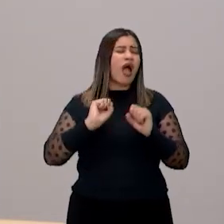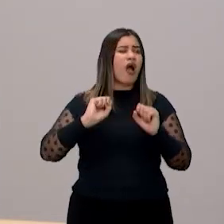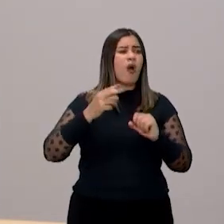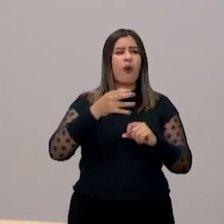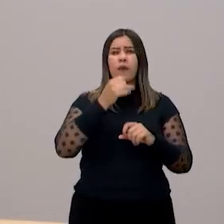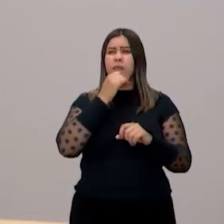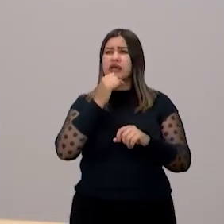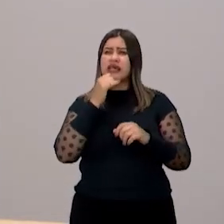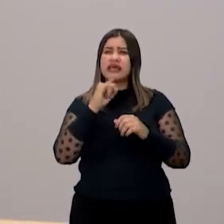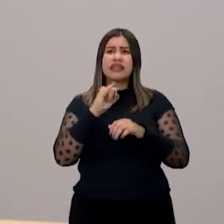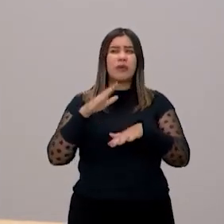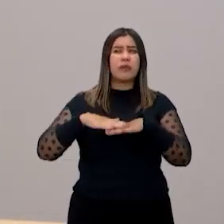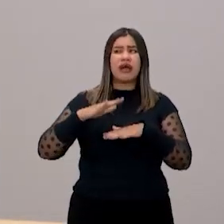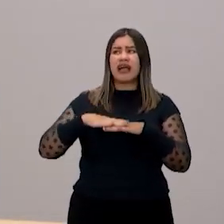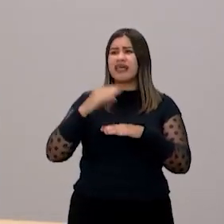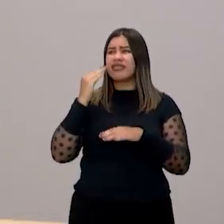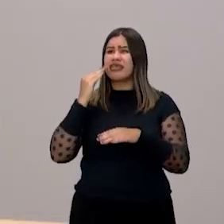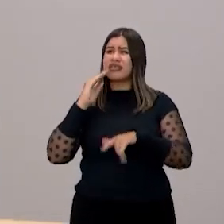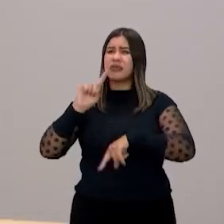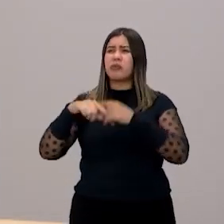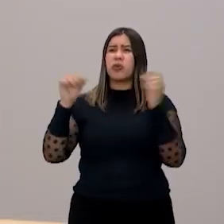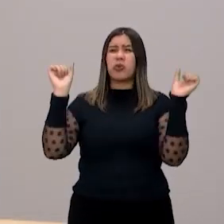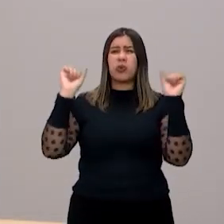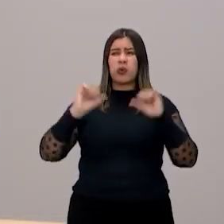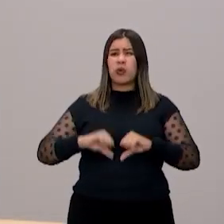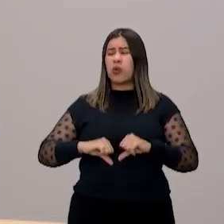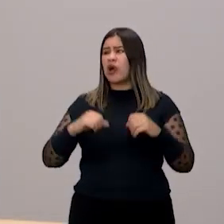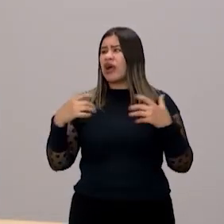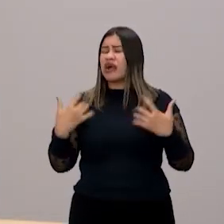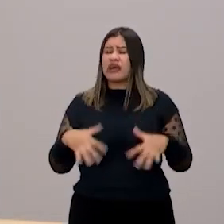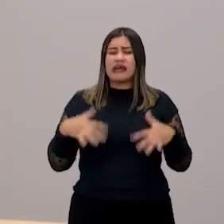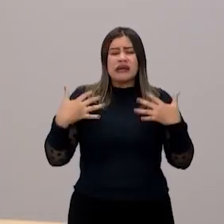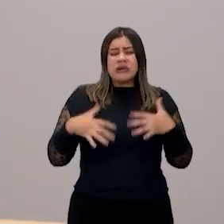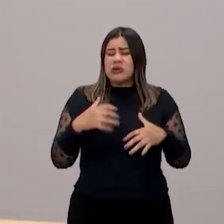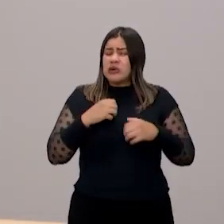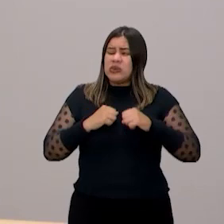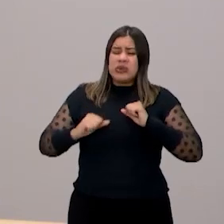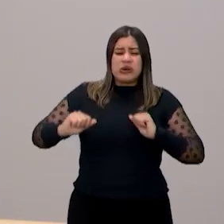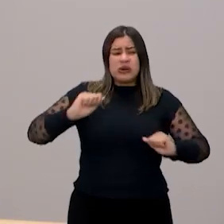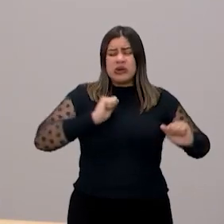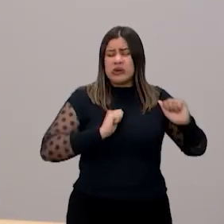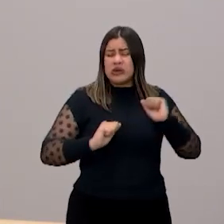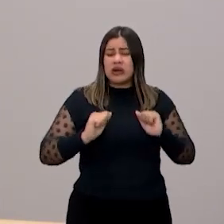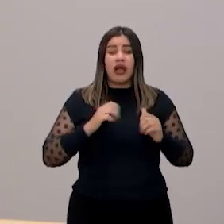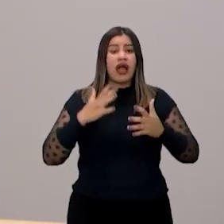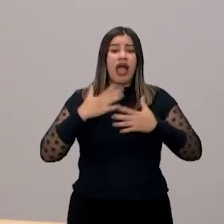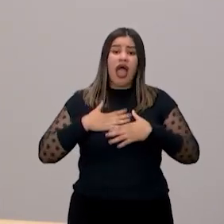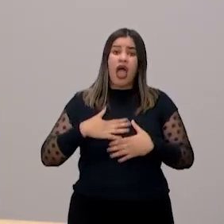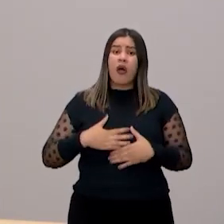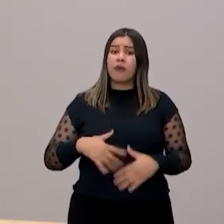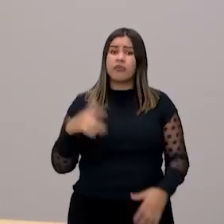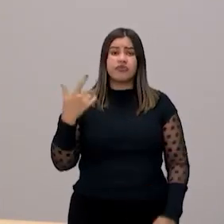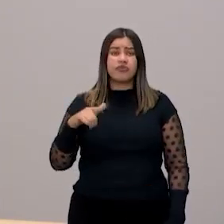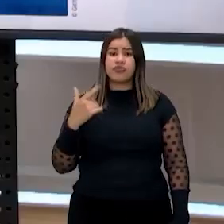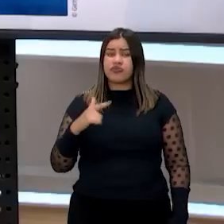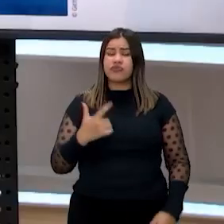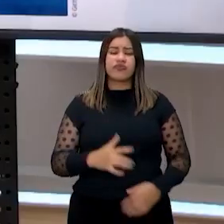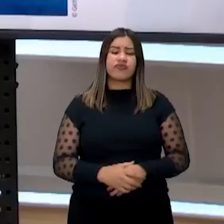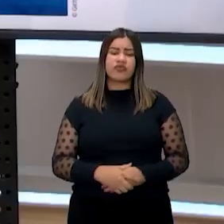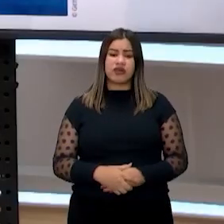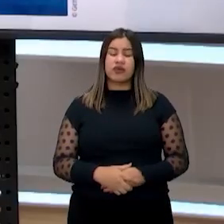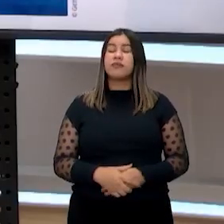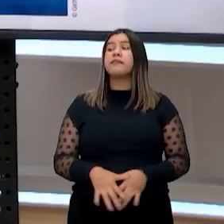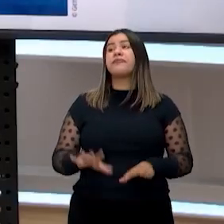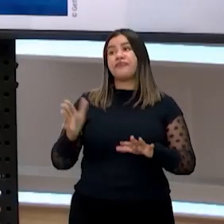fizer não vai ficar bom. A gente fica o tempo todo assim, sabe? A gente não relaxa. Você sabe que eu ouvi um comentário uma